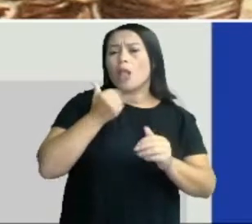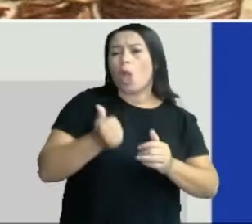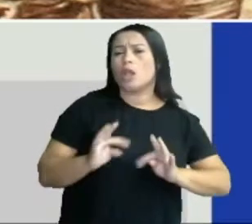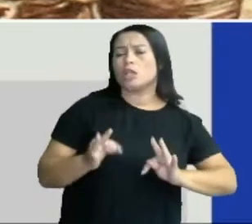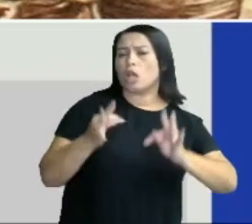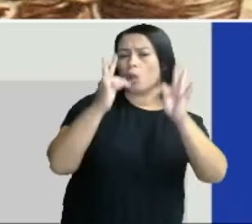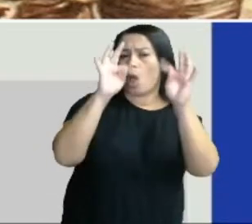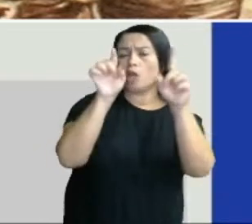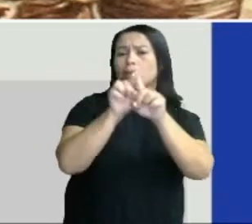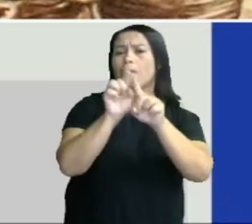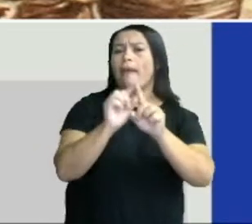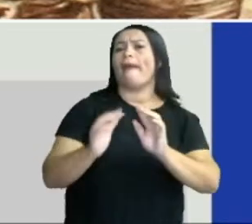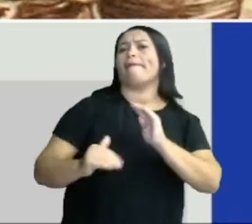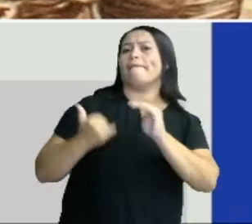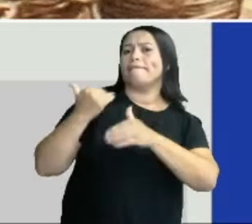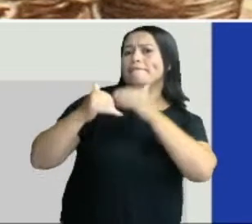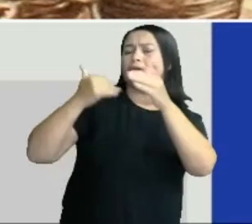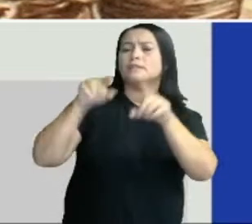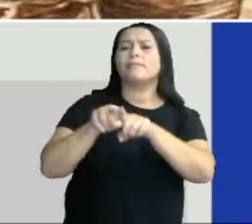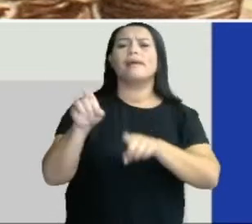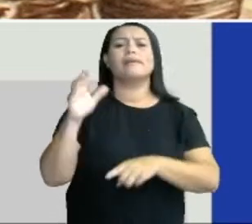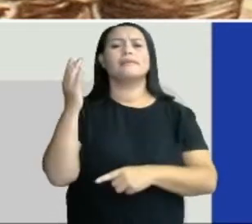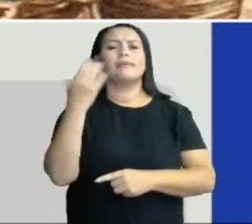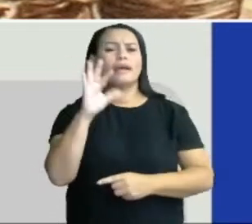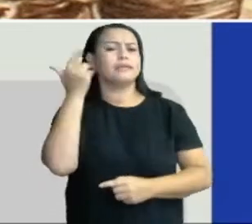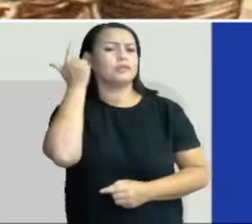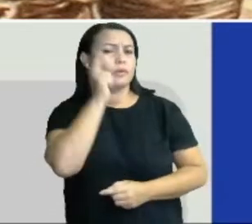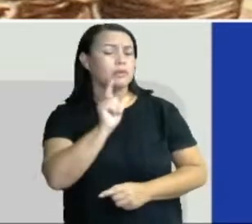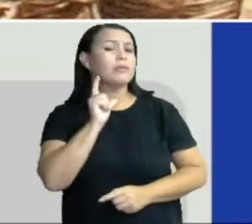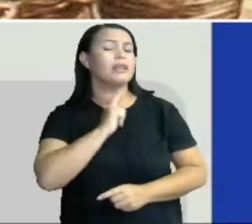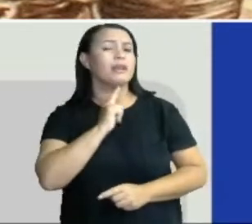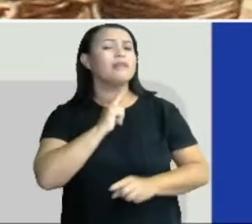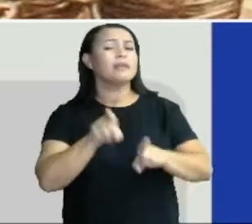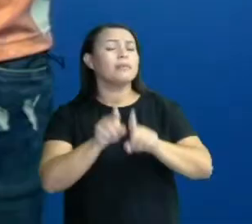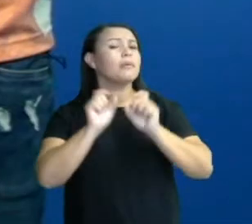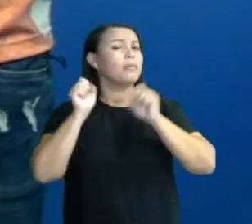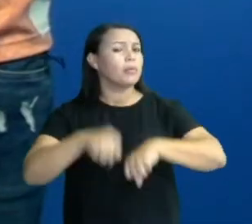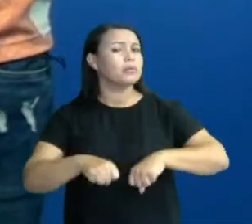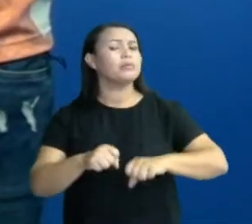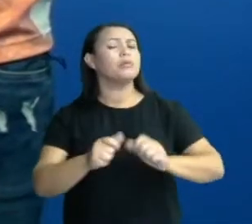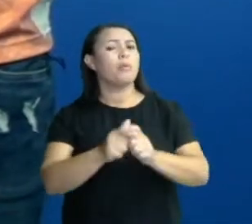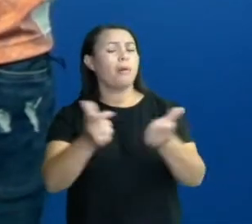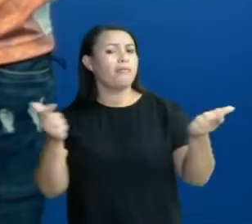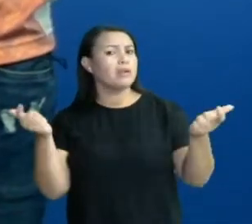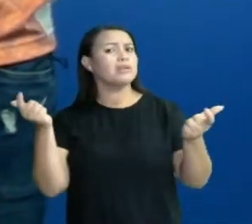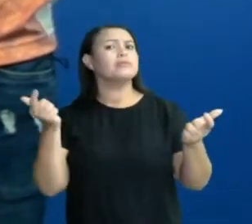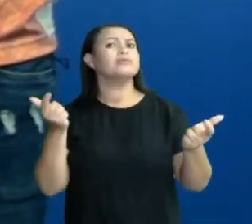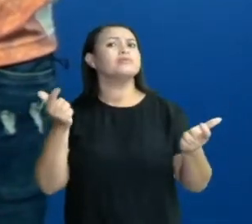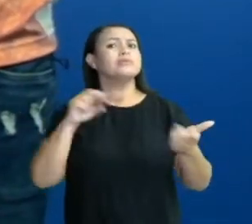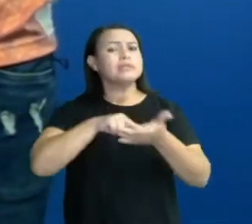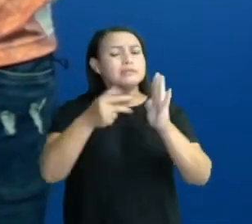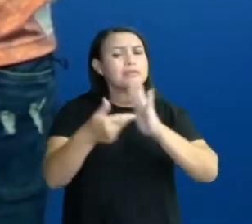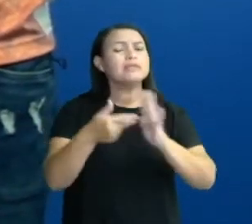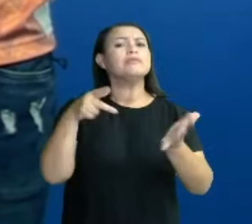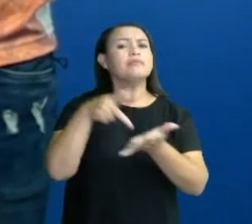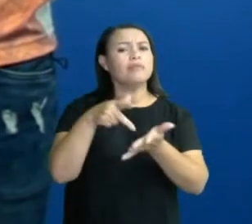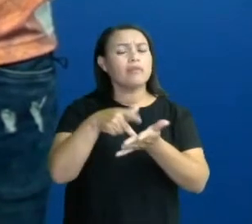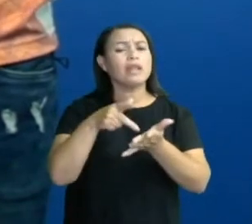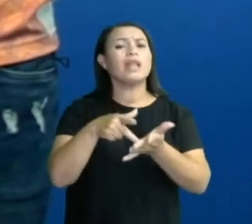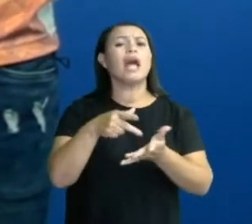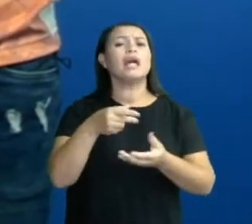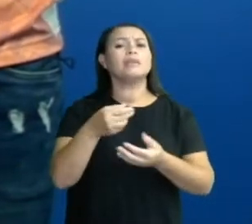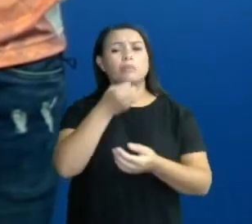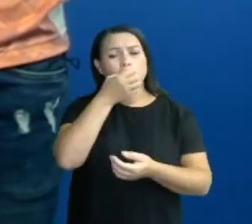os avanços que a gente conseguiu na ciência, possibilitou também um avanço muito grande, muito significativo para a cartografia. E